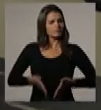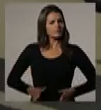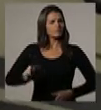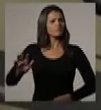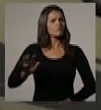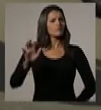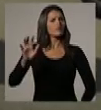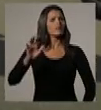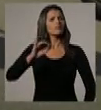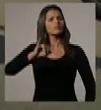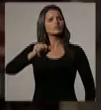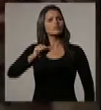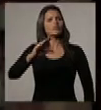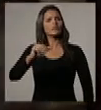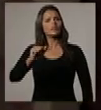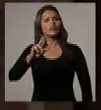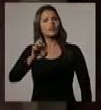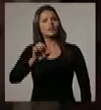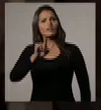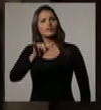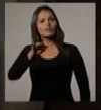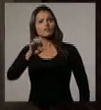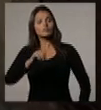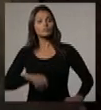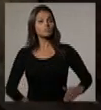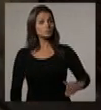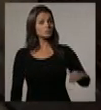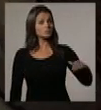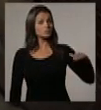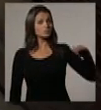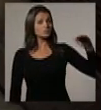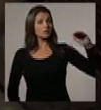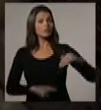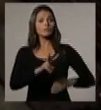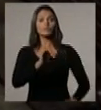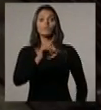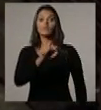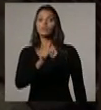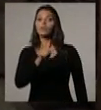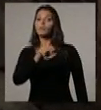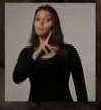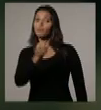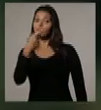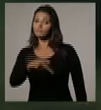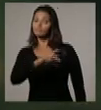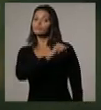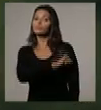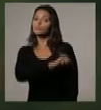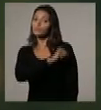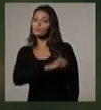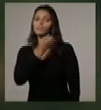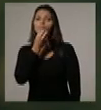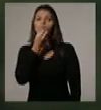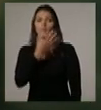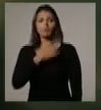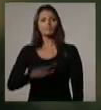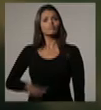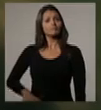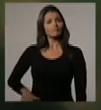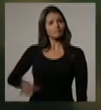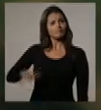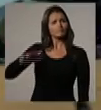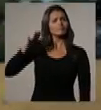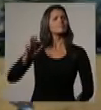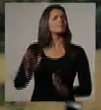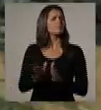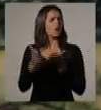nasci na favela do jacarezinho e cresci no suburbio da Vila da Penha no Rio de Janeiro tive uma boa infância apesar de pobre e com